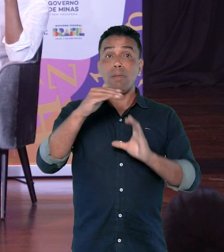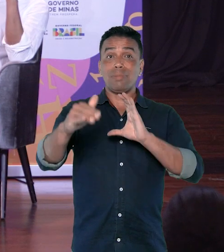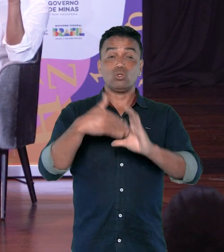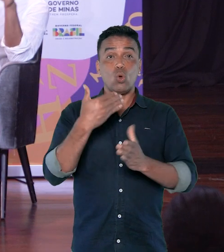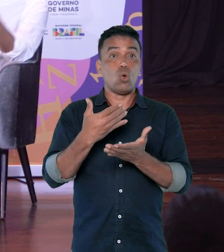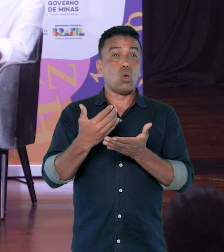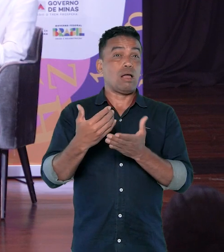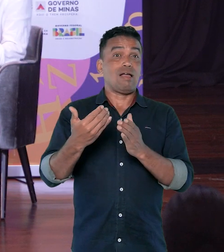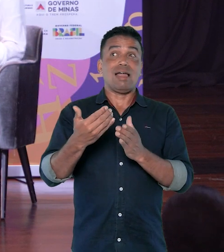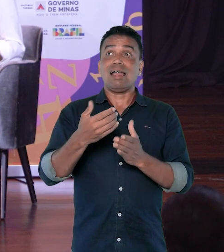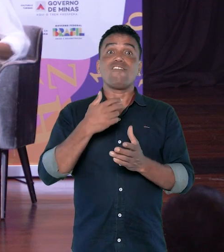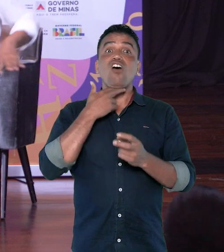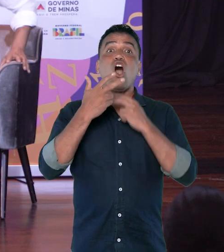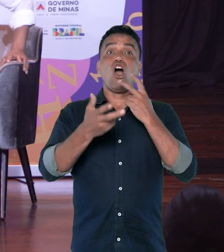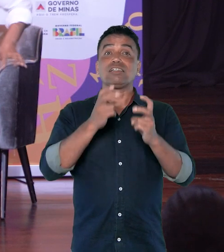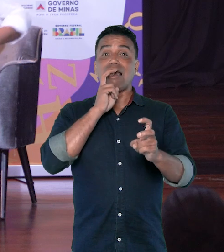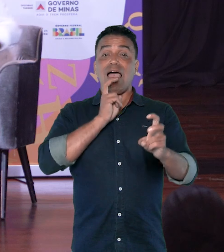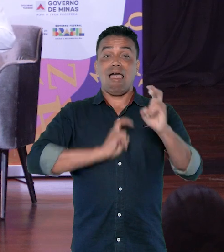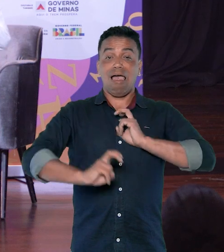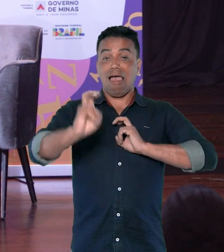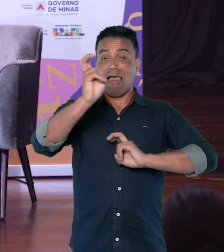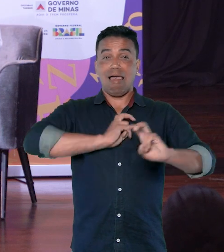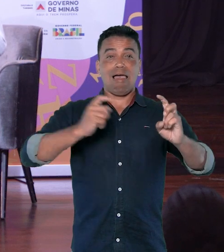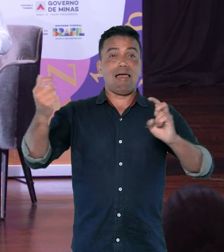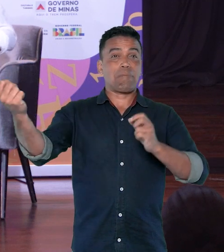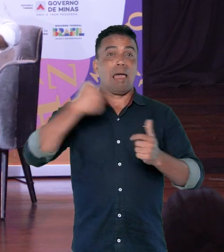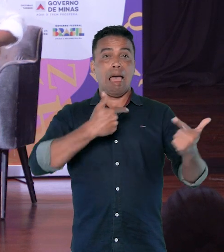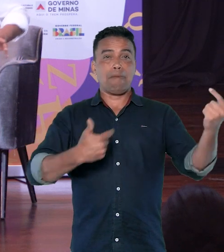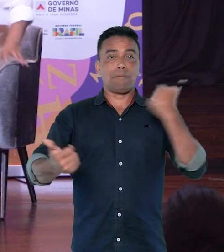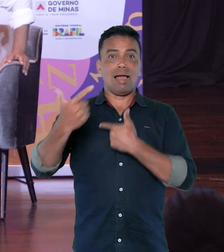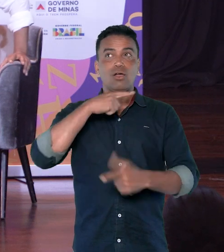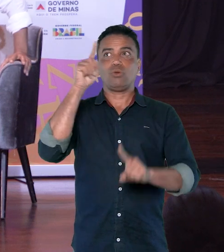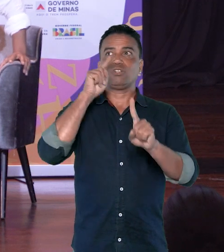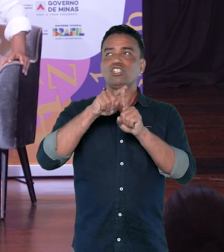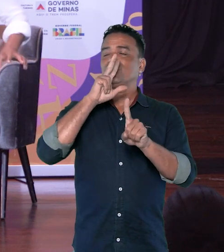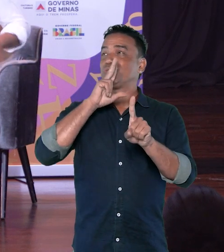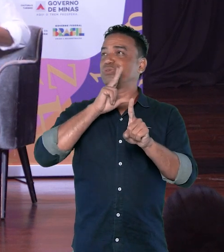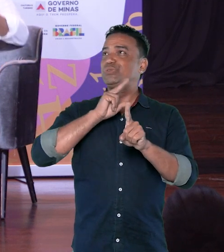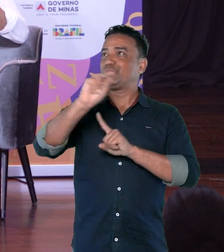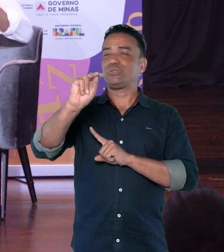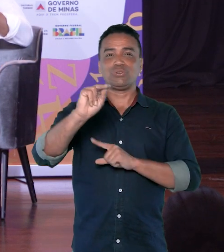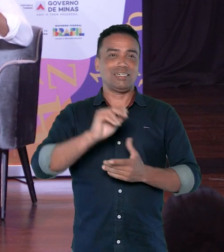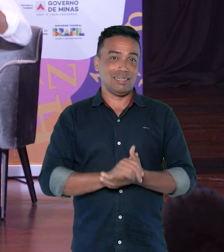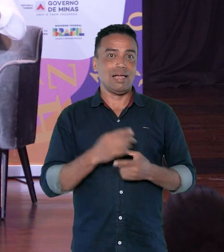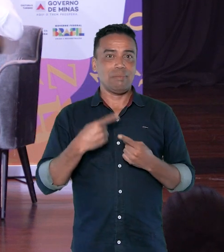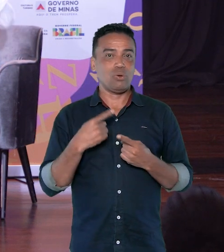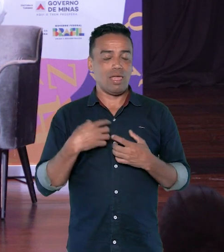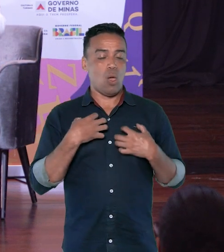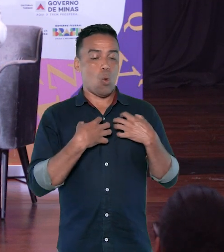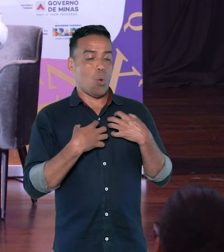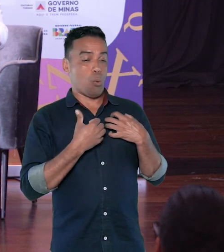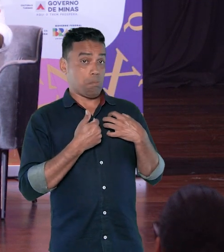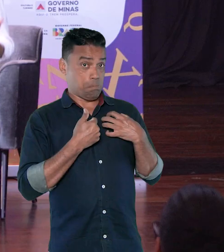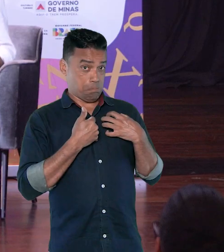só de xingamentos. E eu pensei, bom, o meu objetivo foi alcançado. Porque eu fiquei bem, quem ficou com a raiva